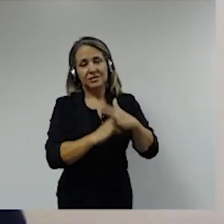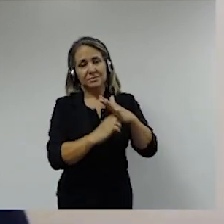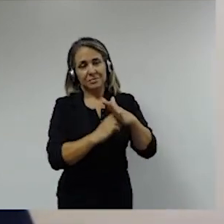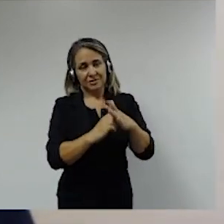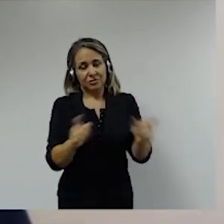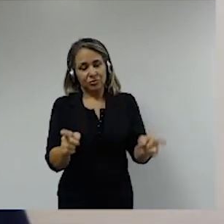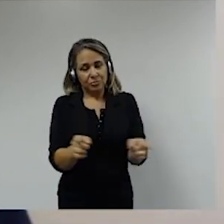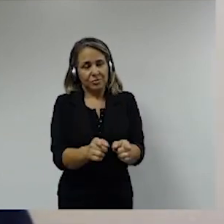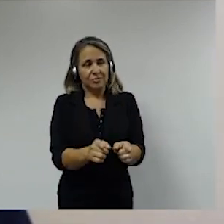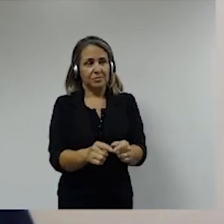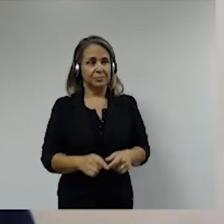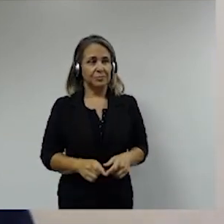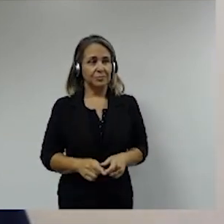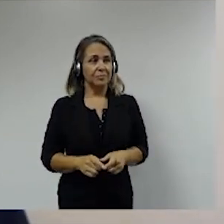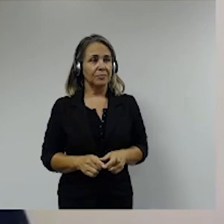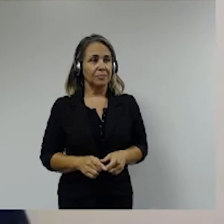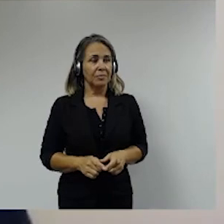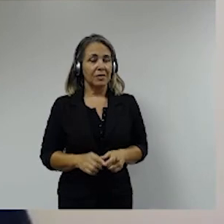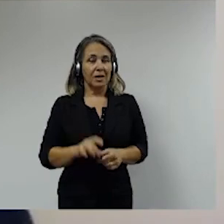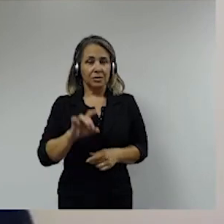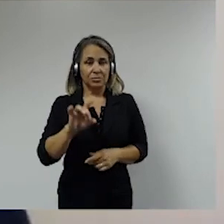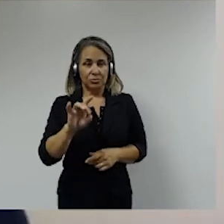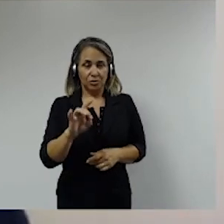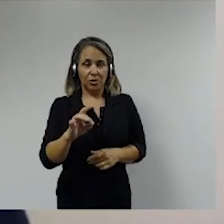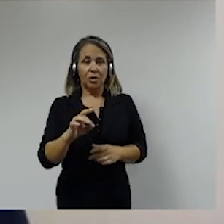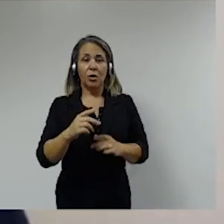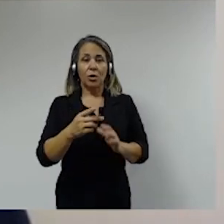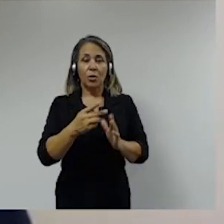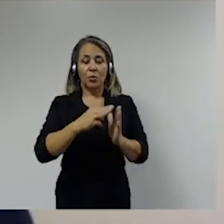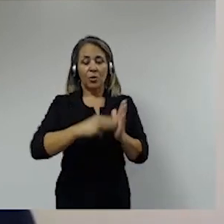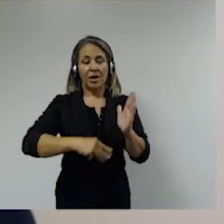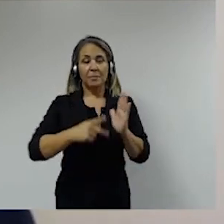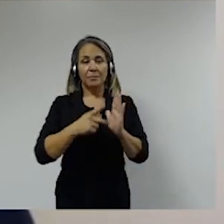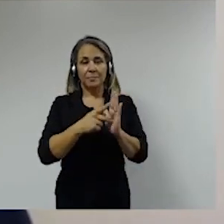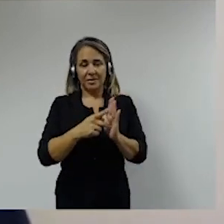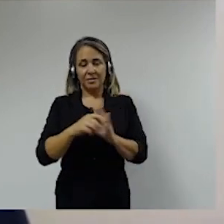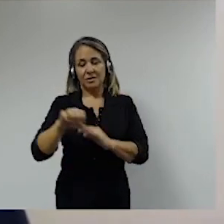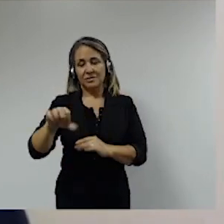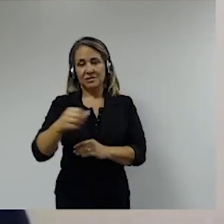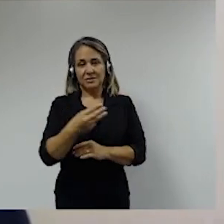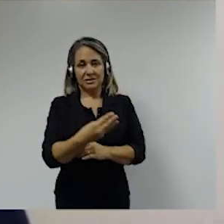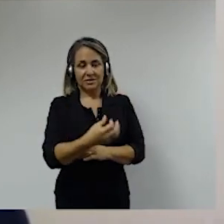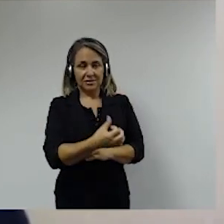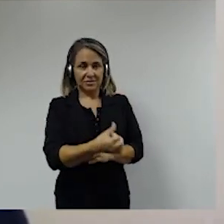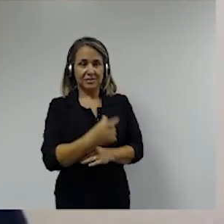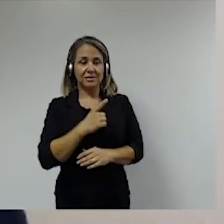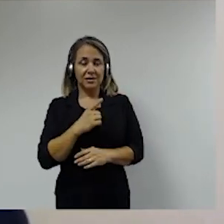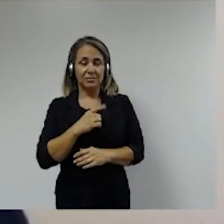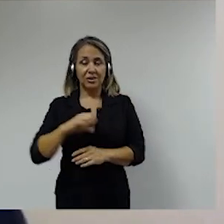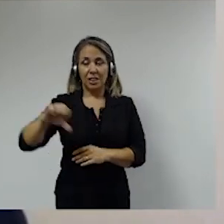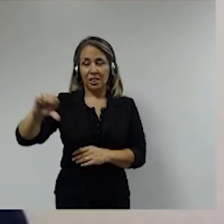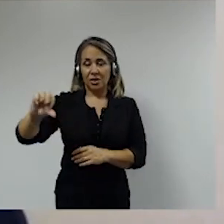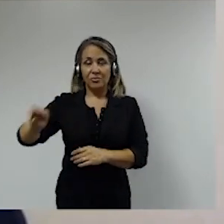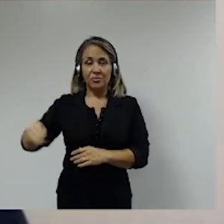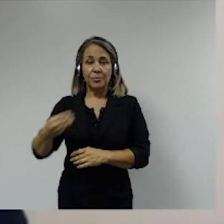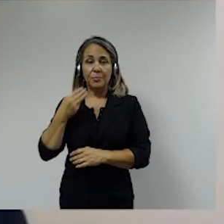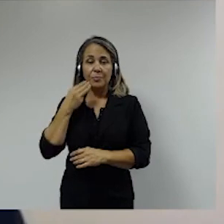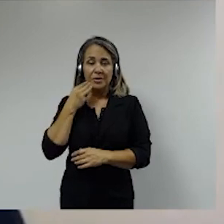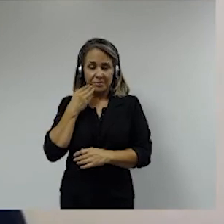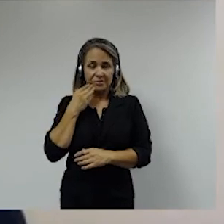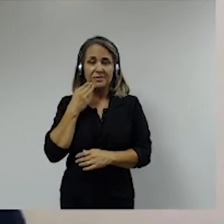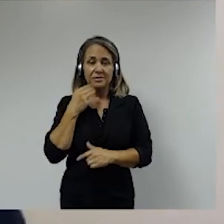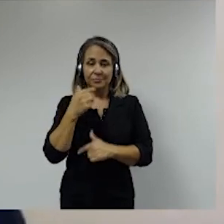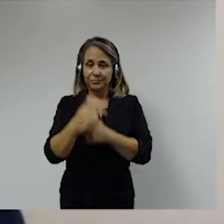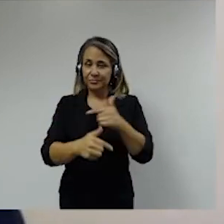empresas. Só com a medida provisória 936, nós tivemos 9 milhões